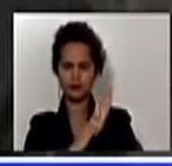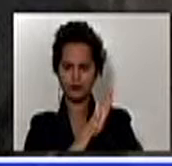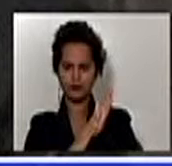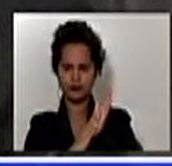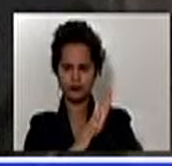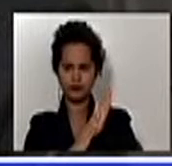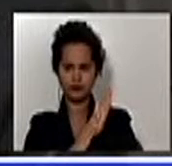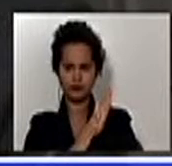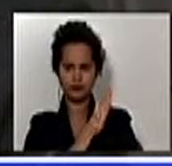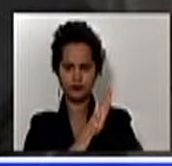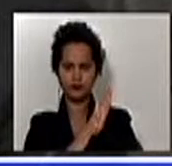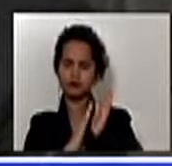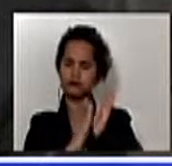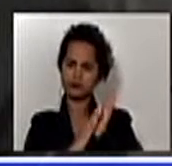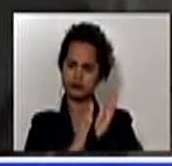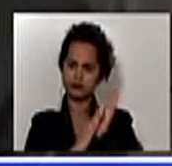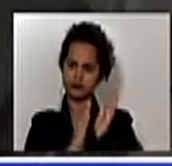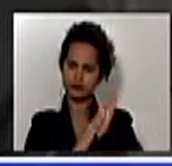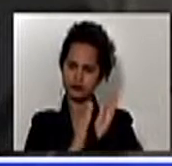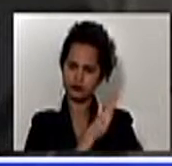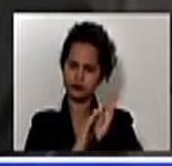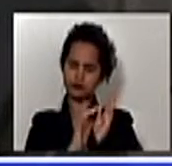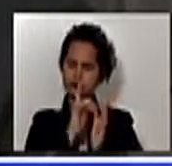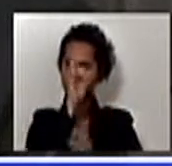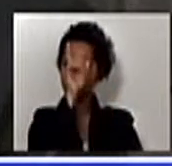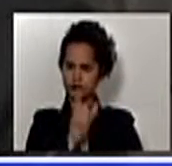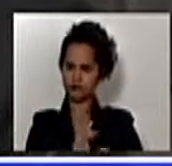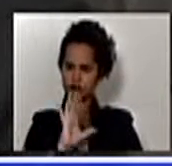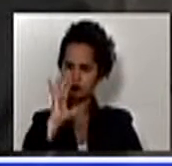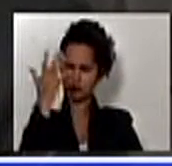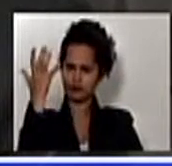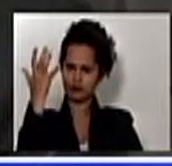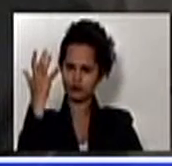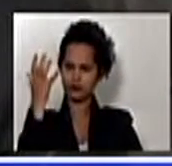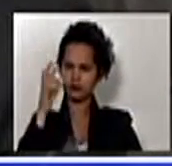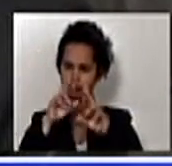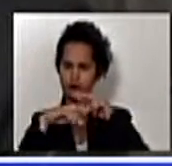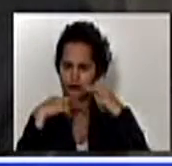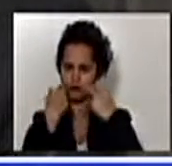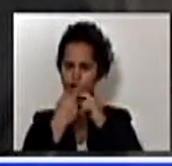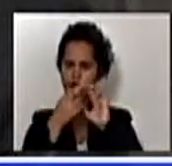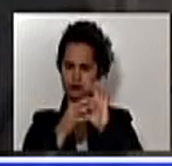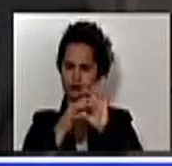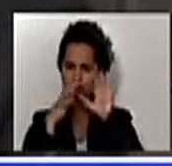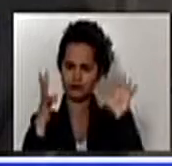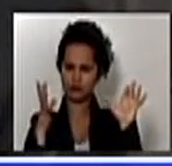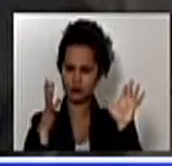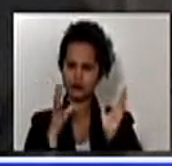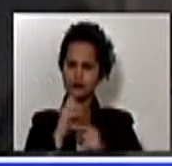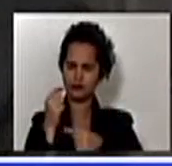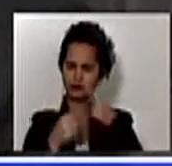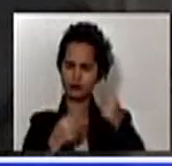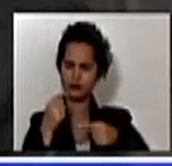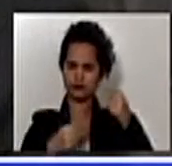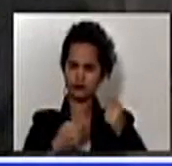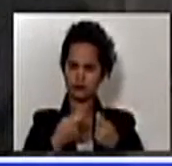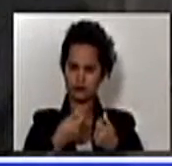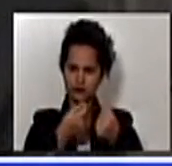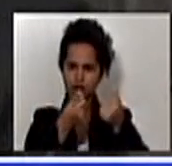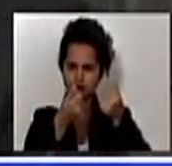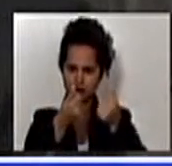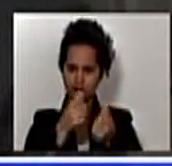a iniciativa da realização de uma audiência pública máxime para discutir